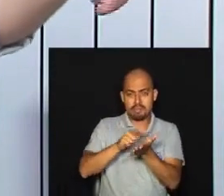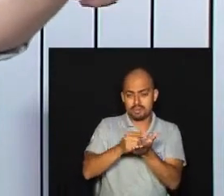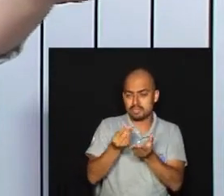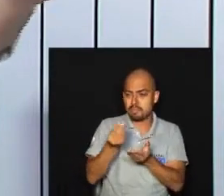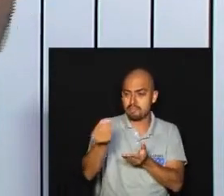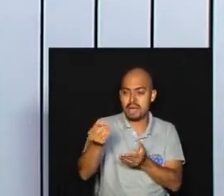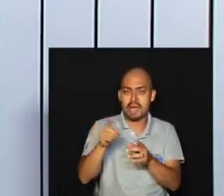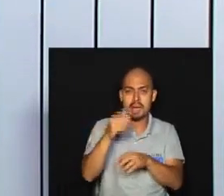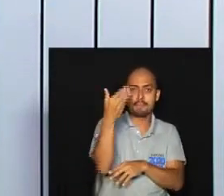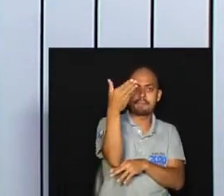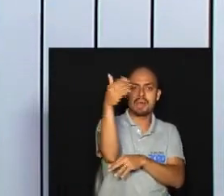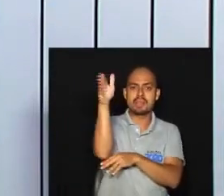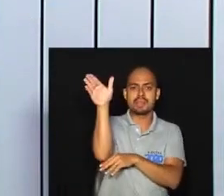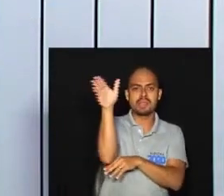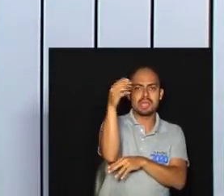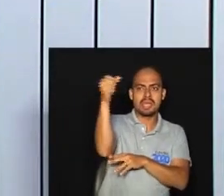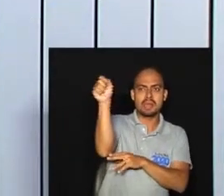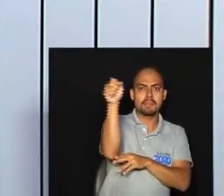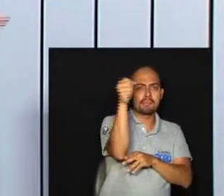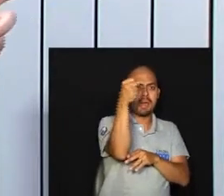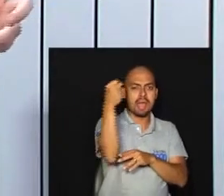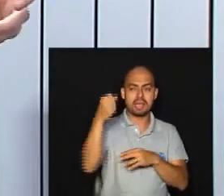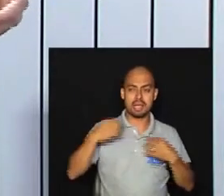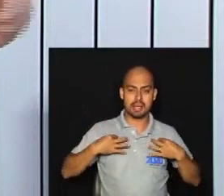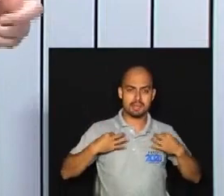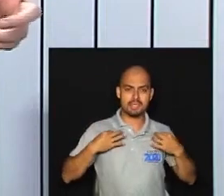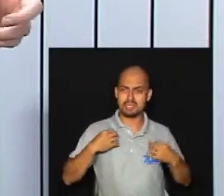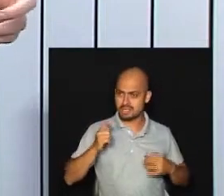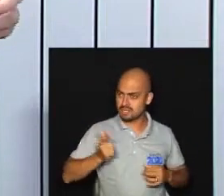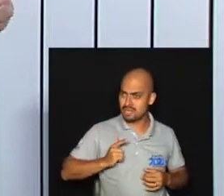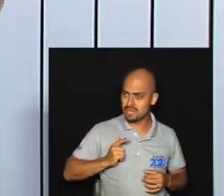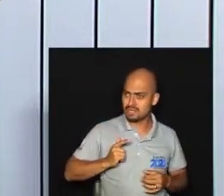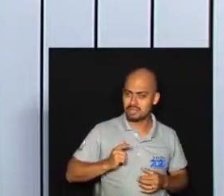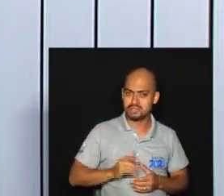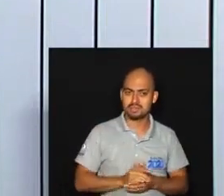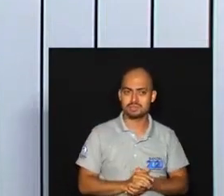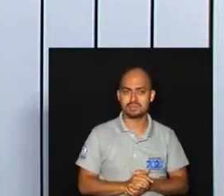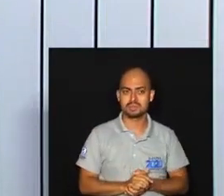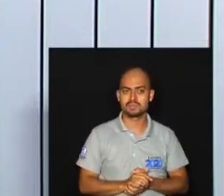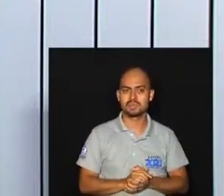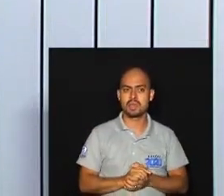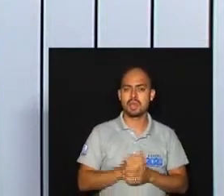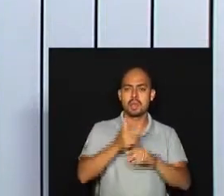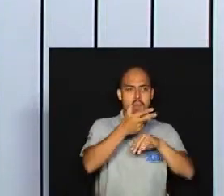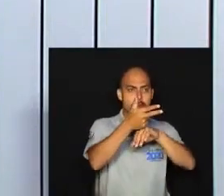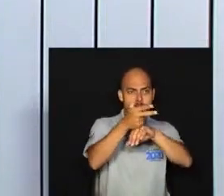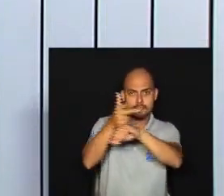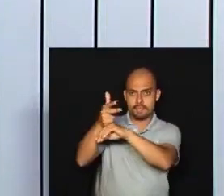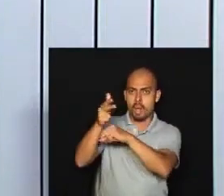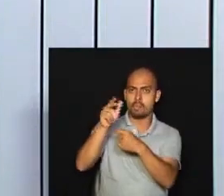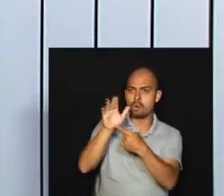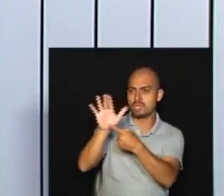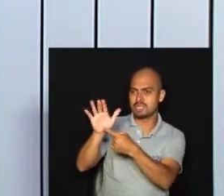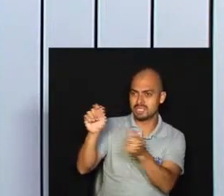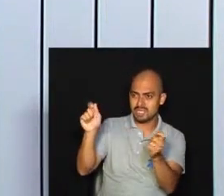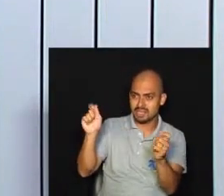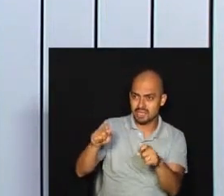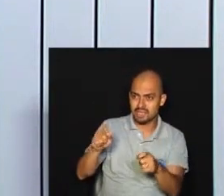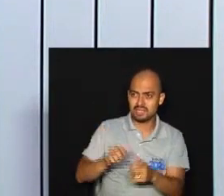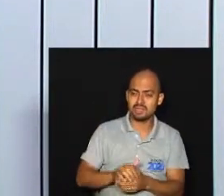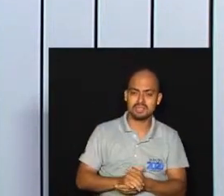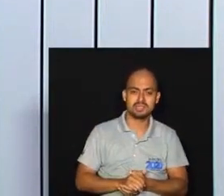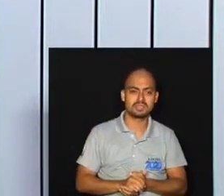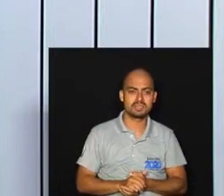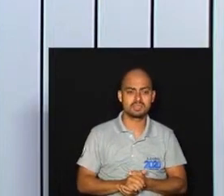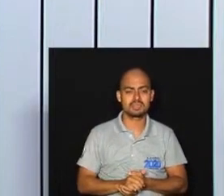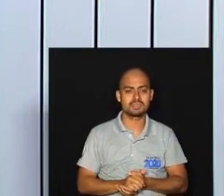com camiseta, com os papéis jogados na rua. A gente tem condições, eu tenho condições ainda com a Mina Abreu?